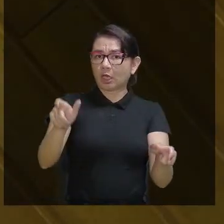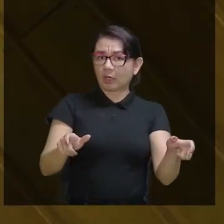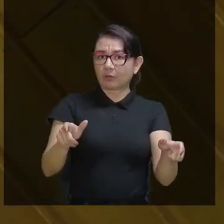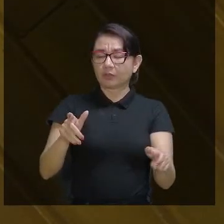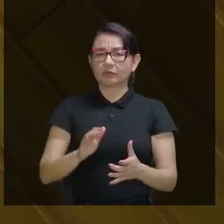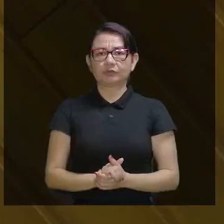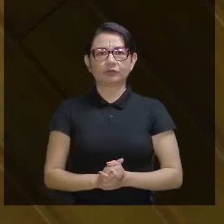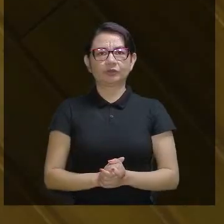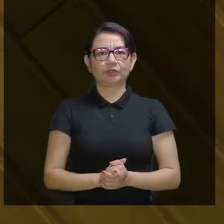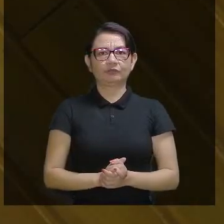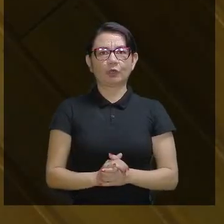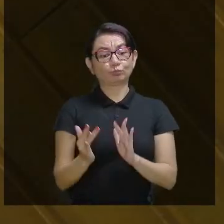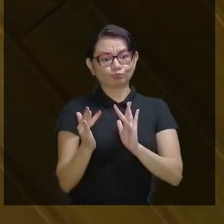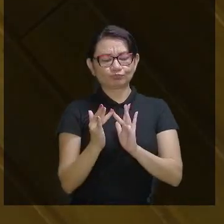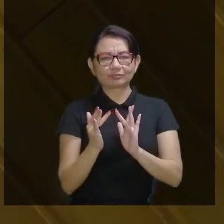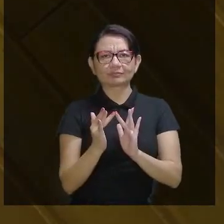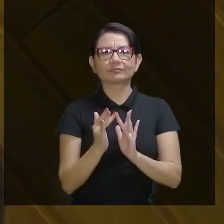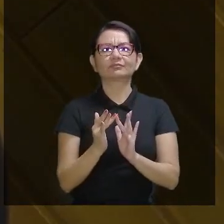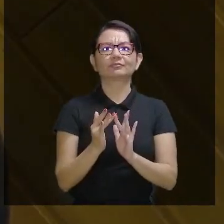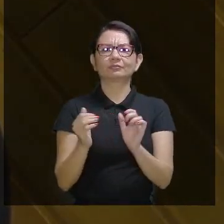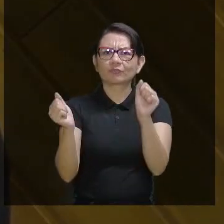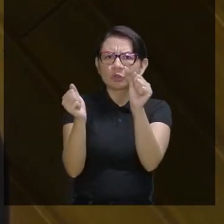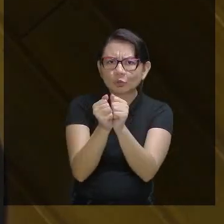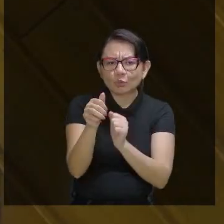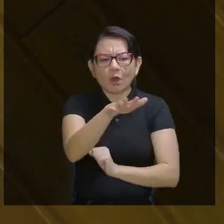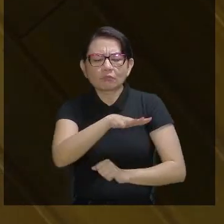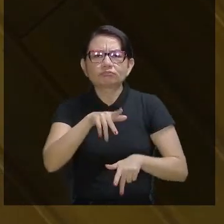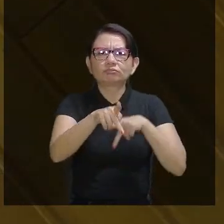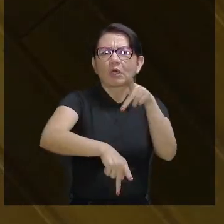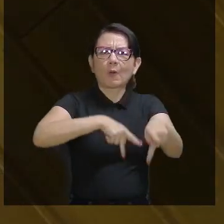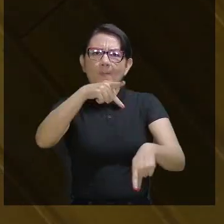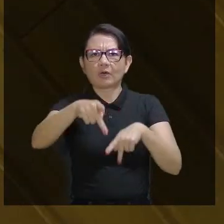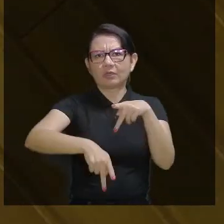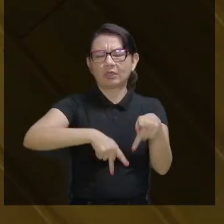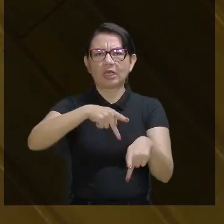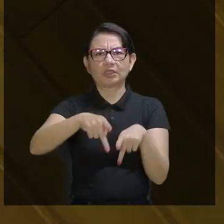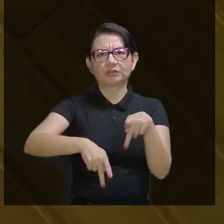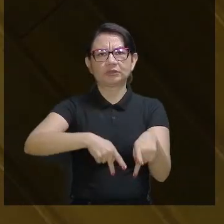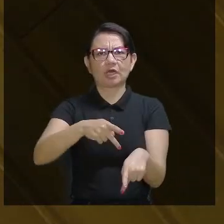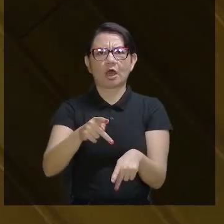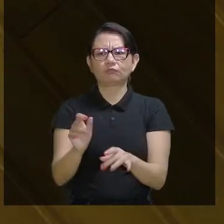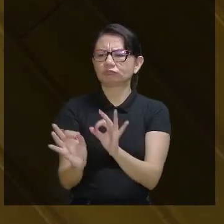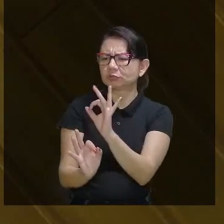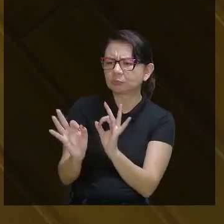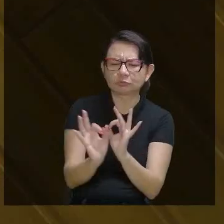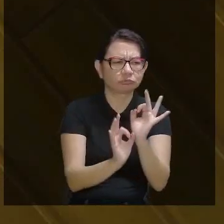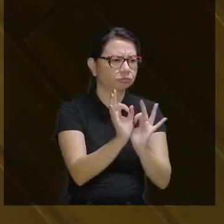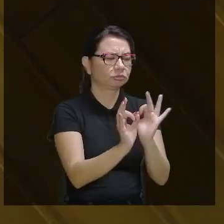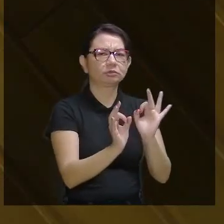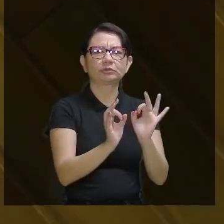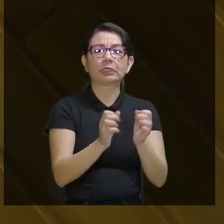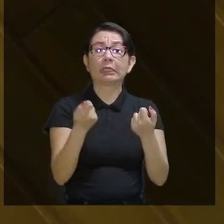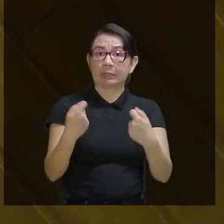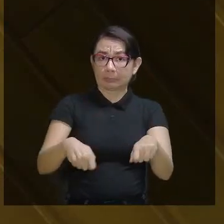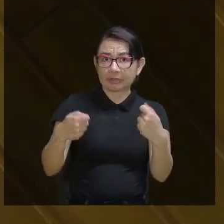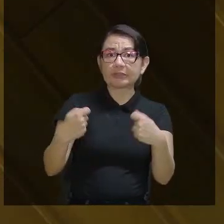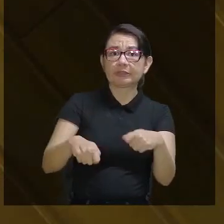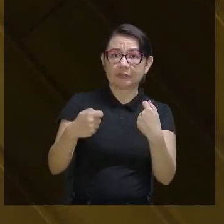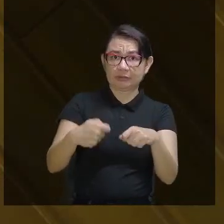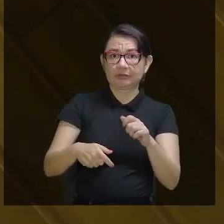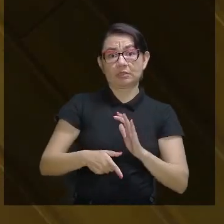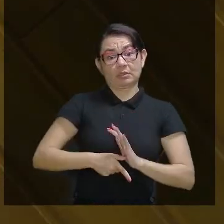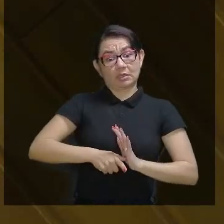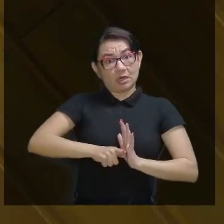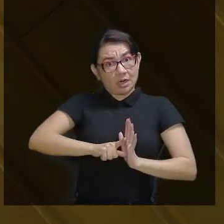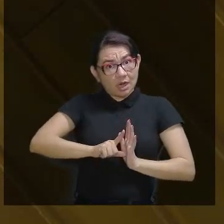vão tratar disso junto à população, que vão preparar a população para isso, elas precisam